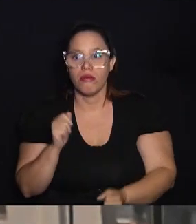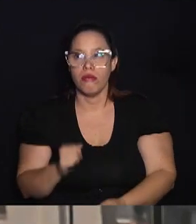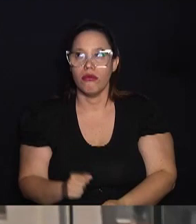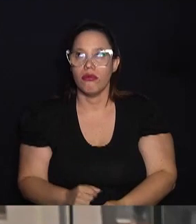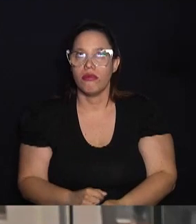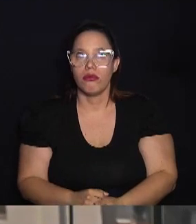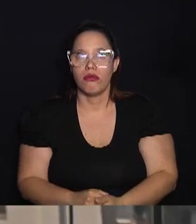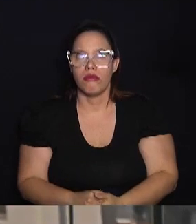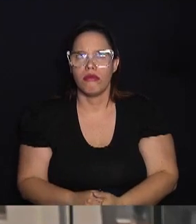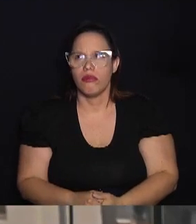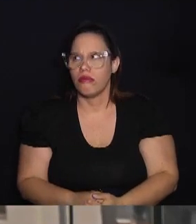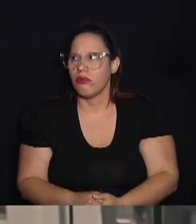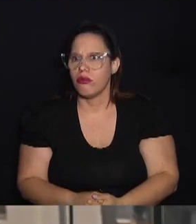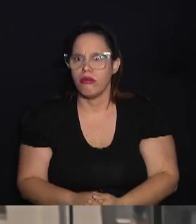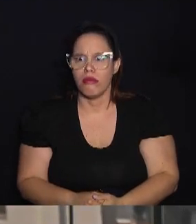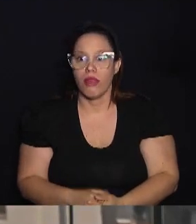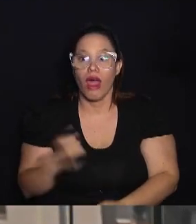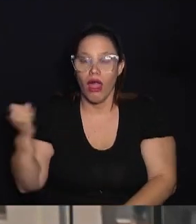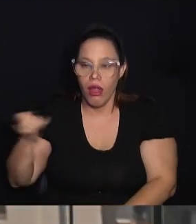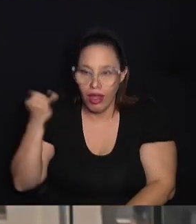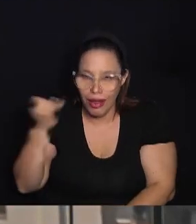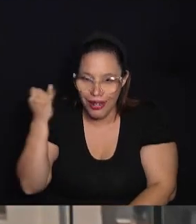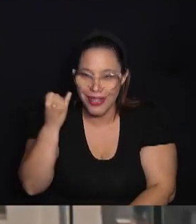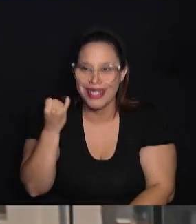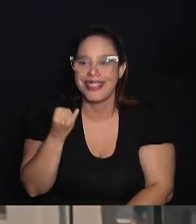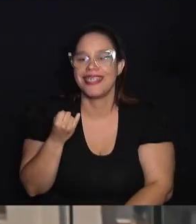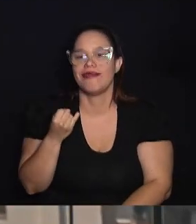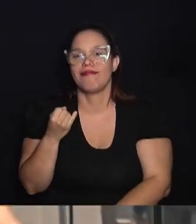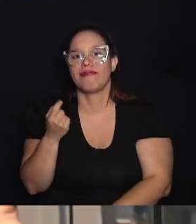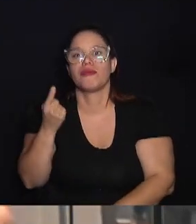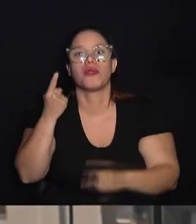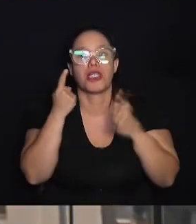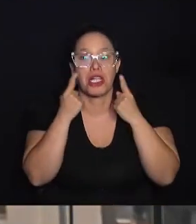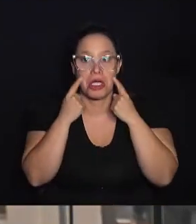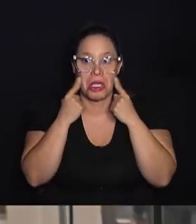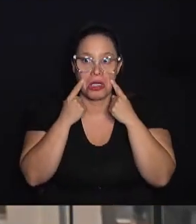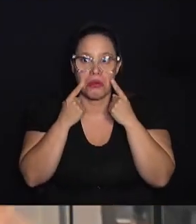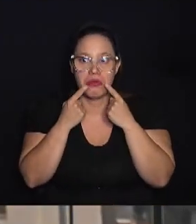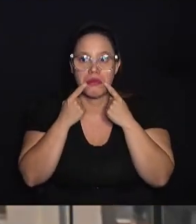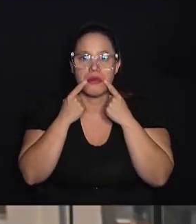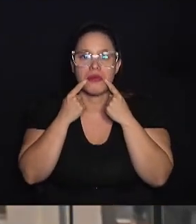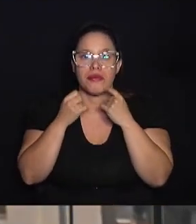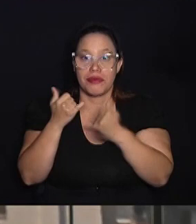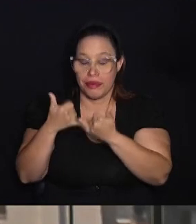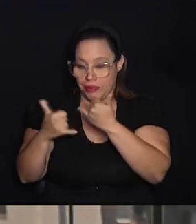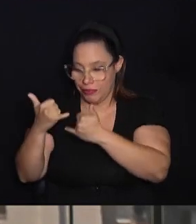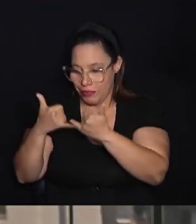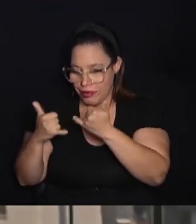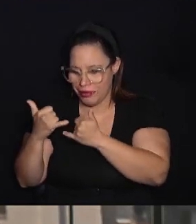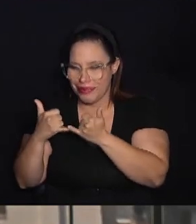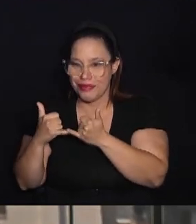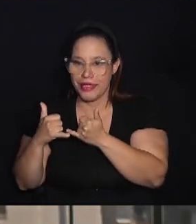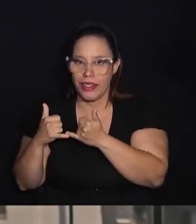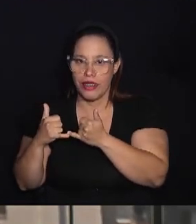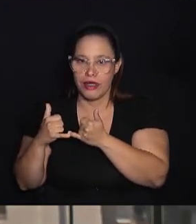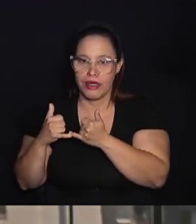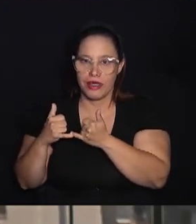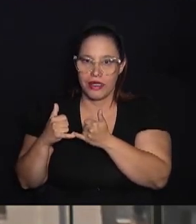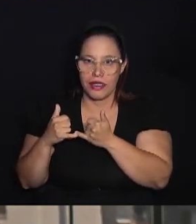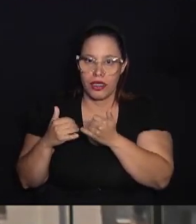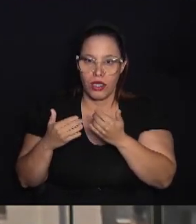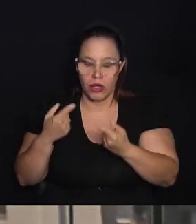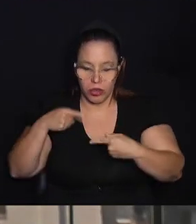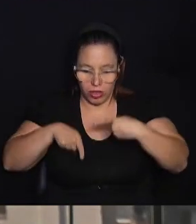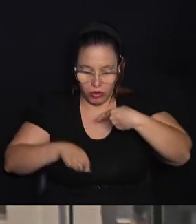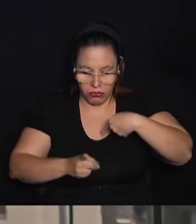aí a gente vai ver o quão importante é né Essa nossa respiração e eu brinquei com você né você disse eh é só a gente alternar a